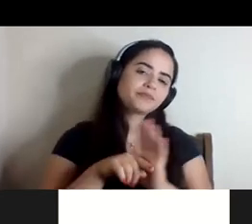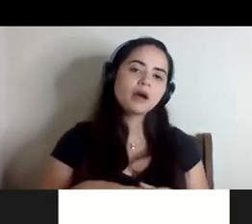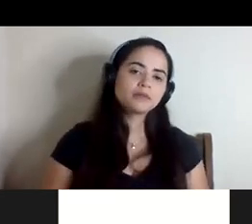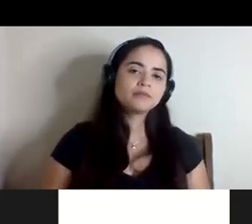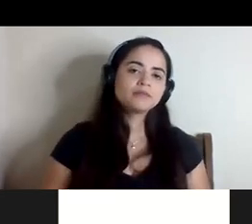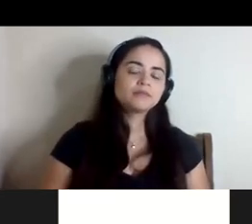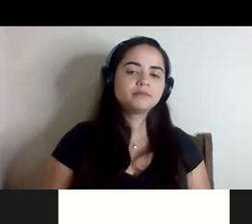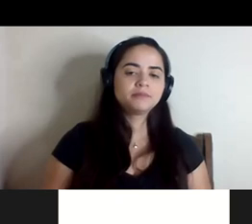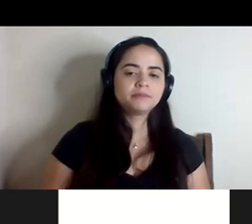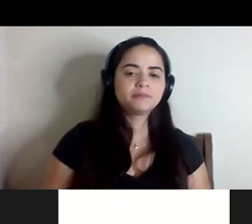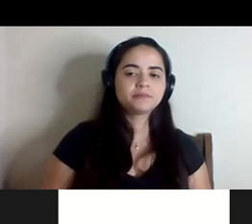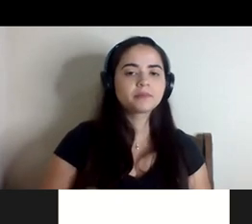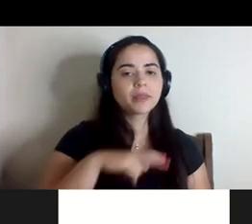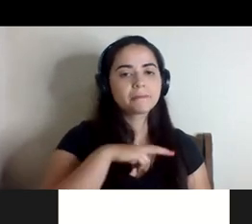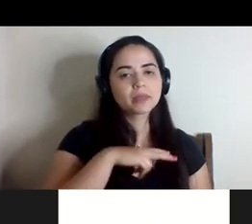no meu trabalho. E